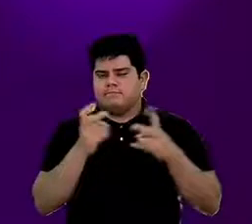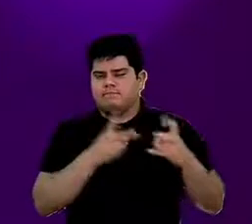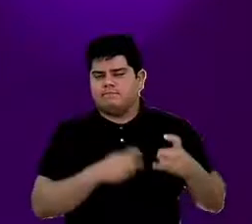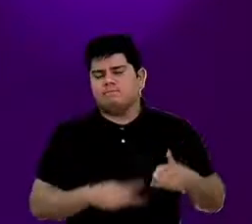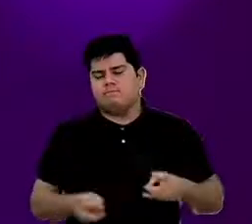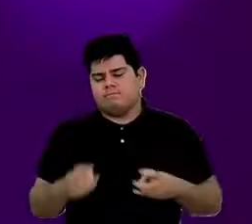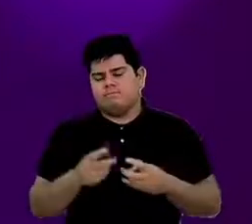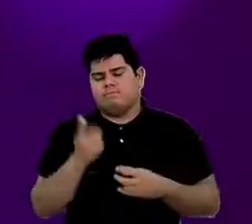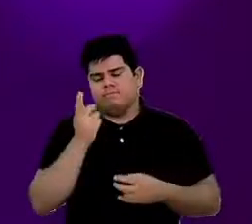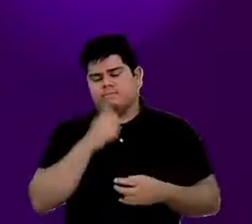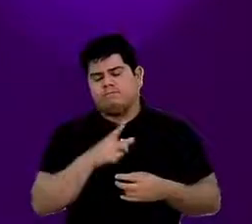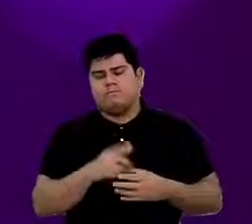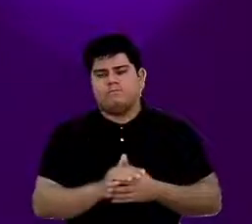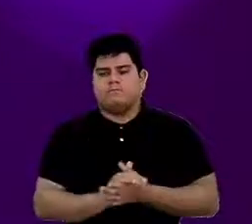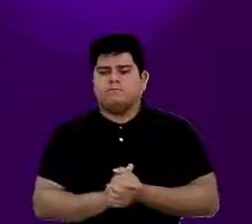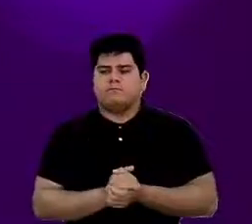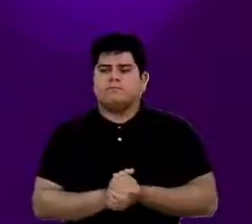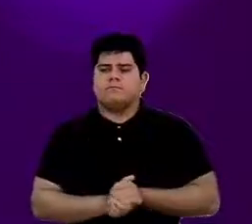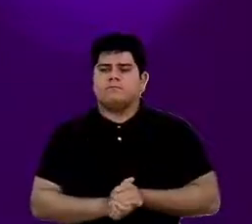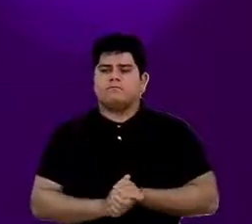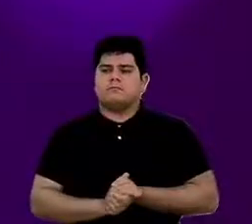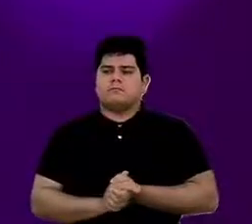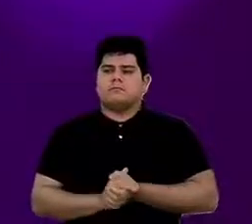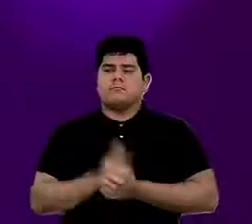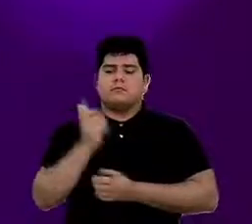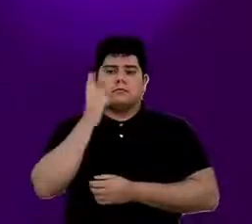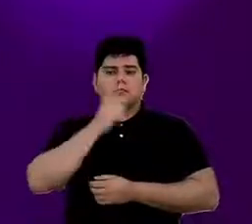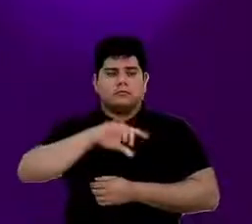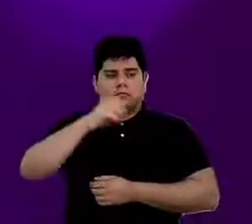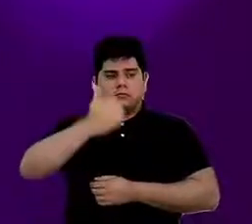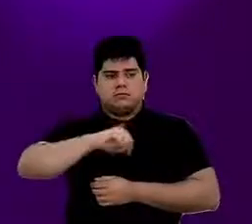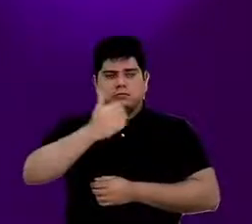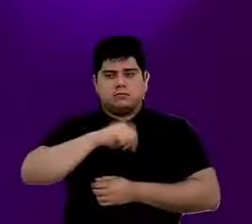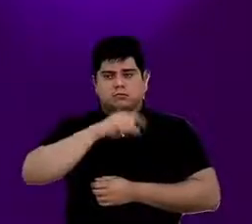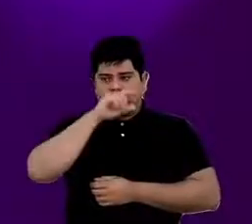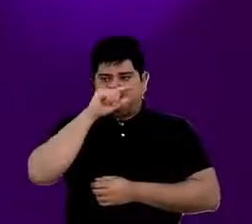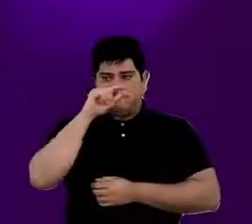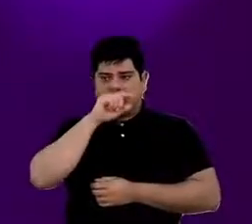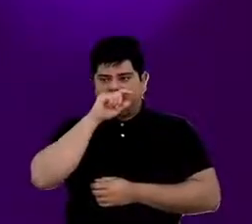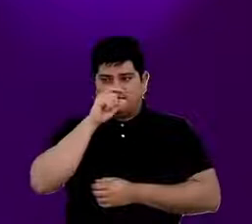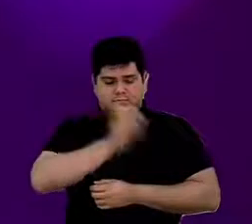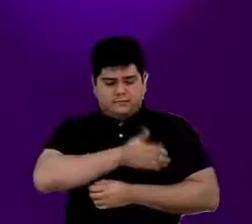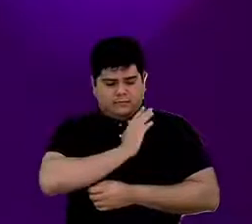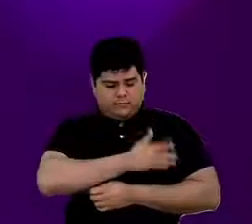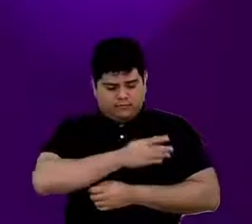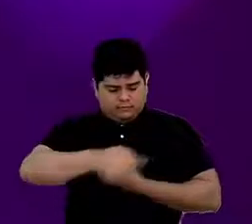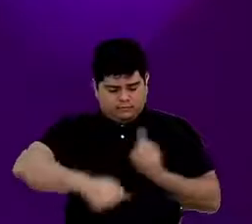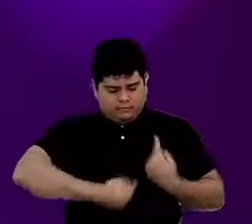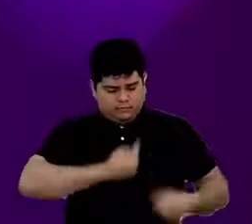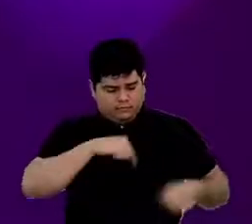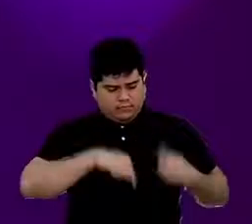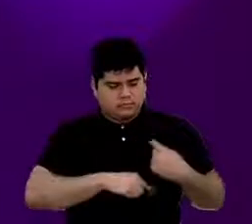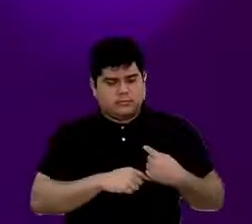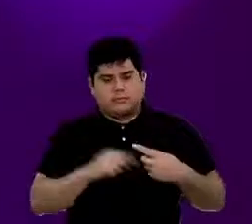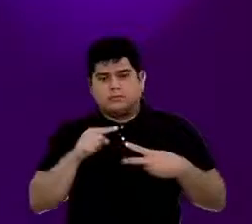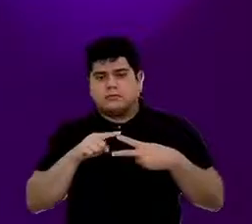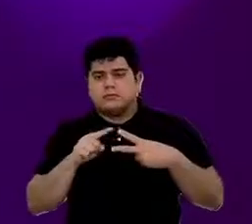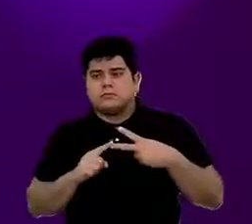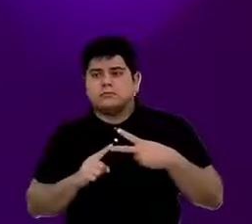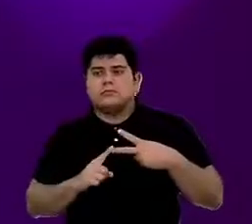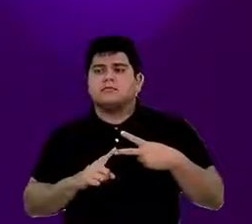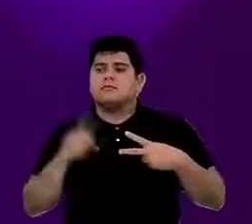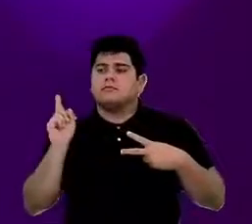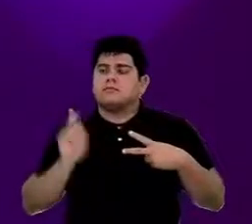cintilografia convencional. Então, a gente consegue avaliar a chegada de sangue no coração e, com isso, duas condições que são